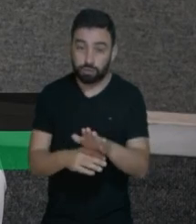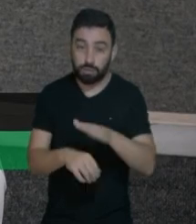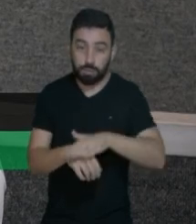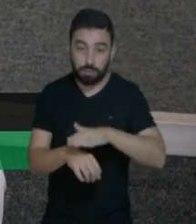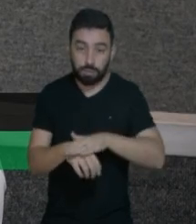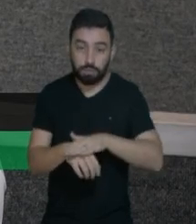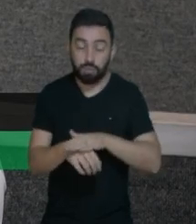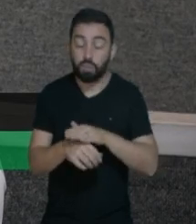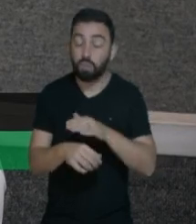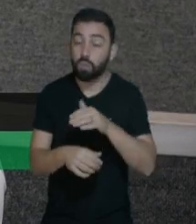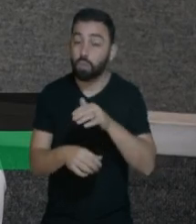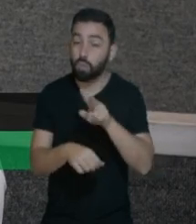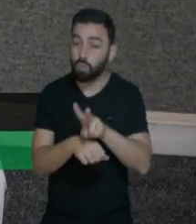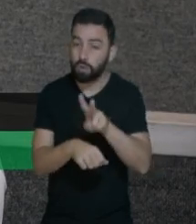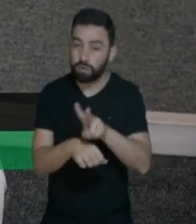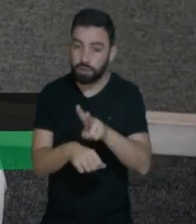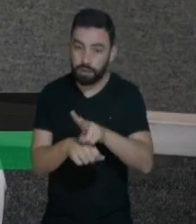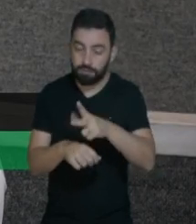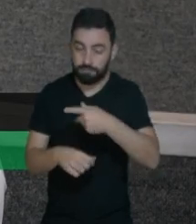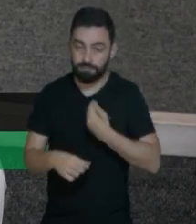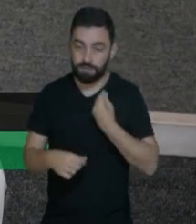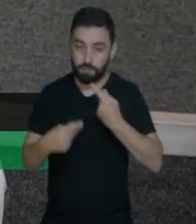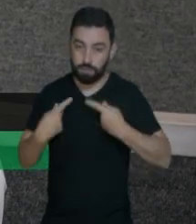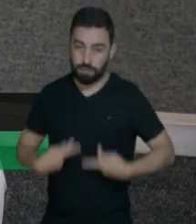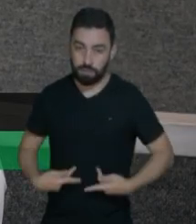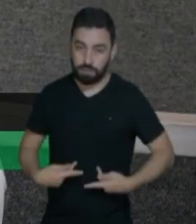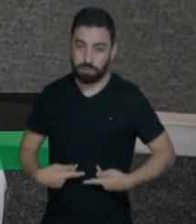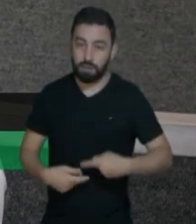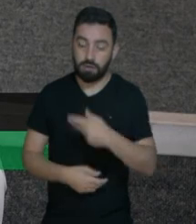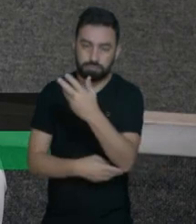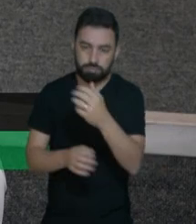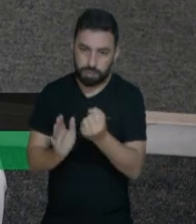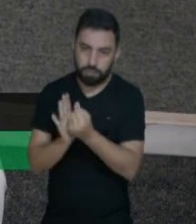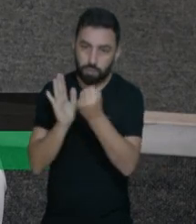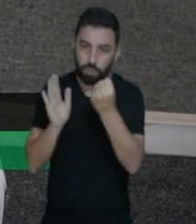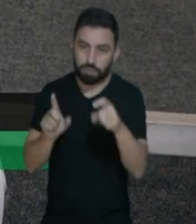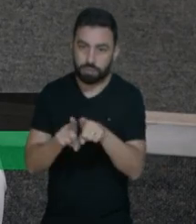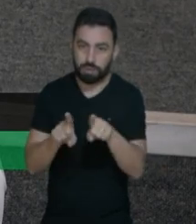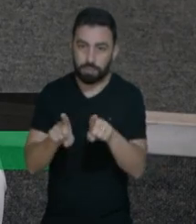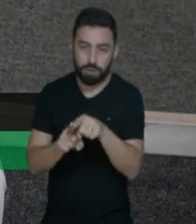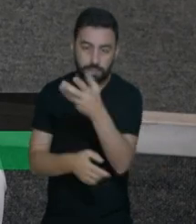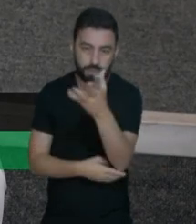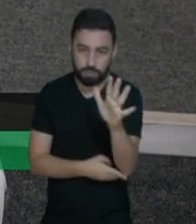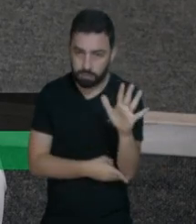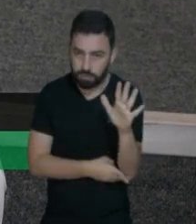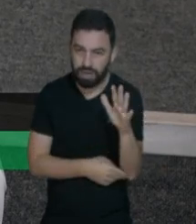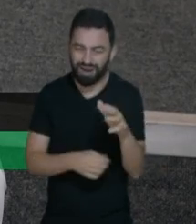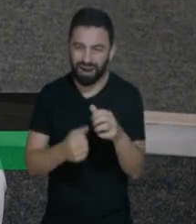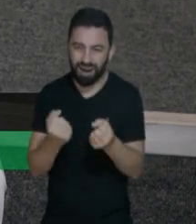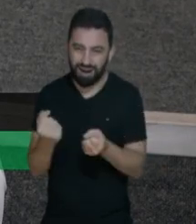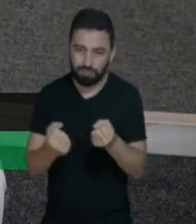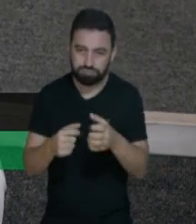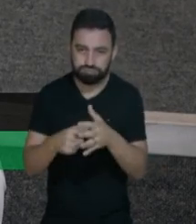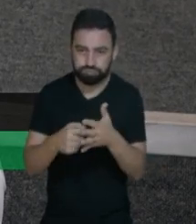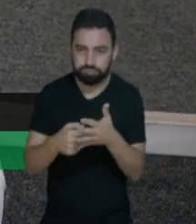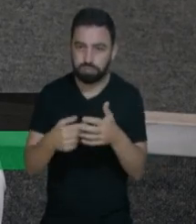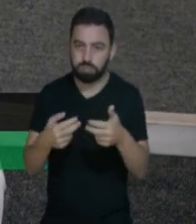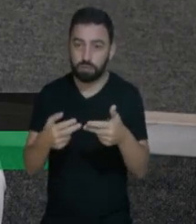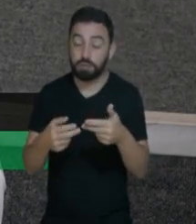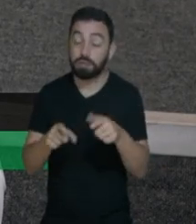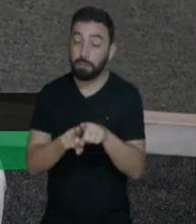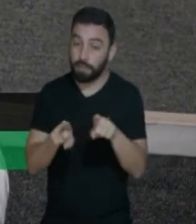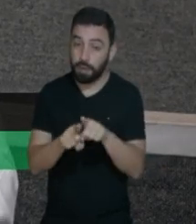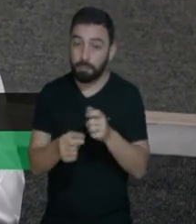a proteção da vida humana preservação do patrimônio do meio ambiente e envolve a sessão temporária de maquinários veículos equipamento e pessoal inclusive com custeio das